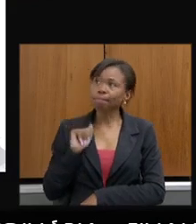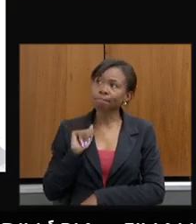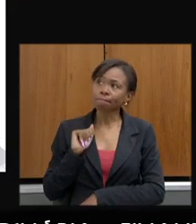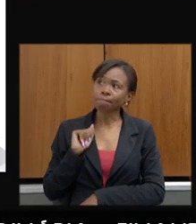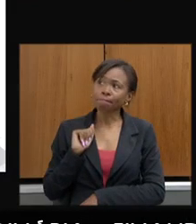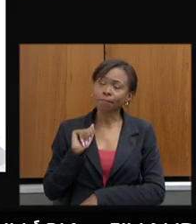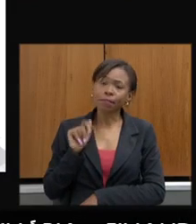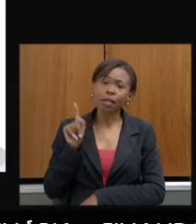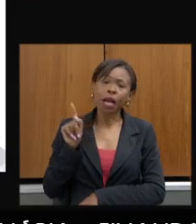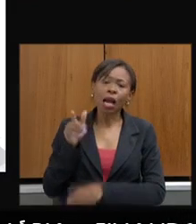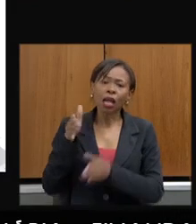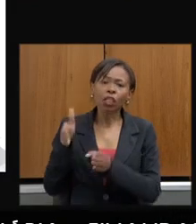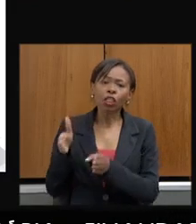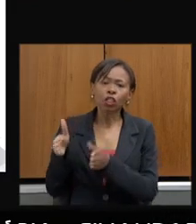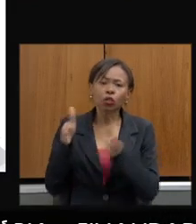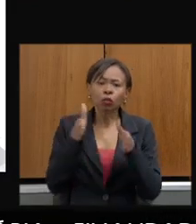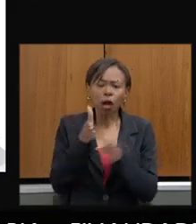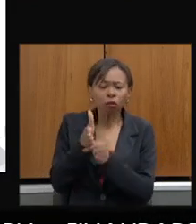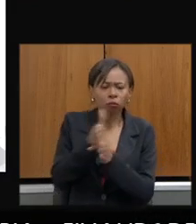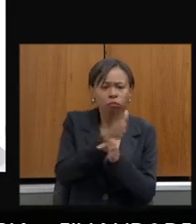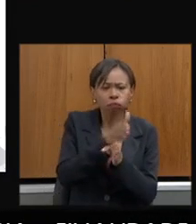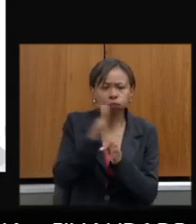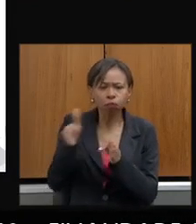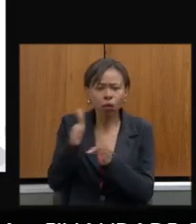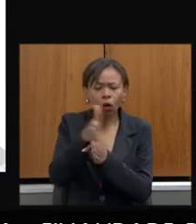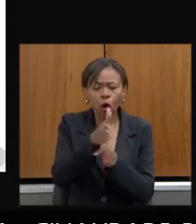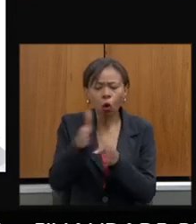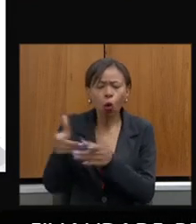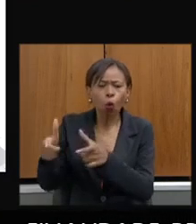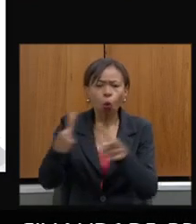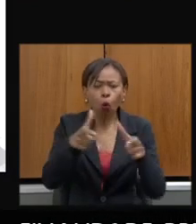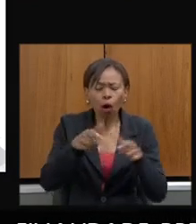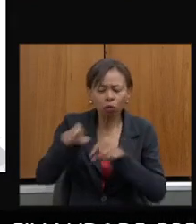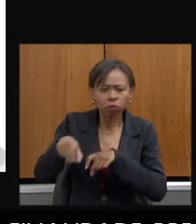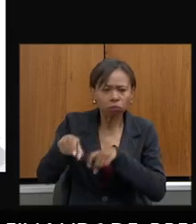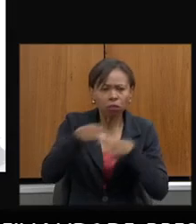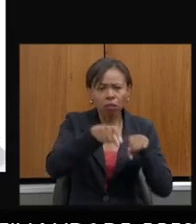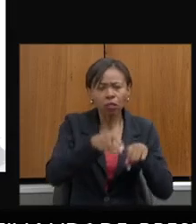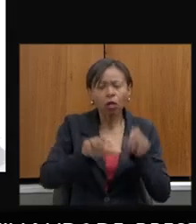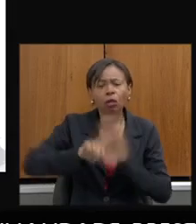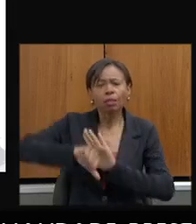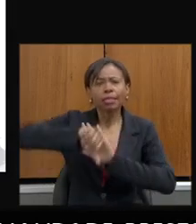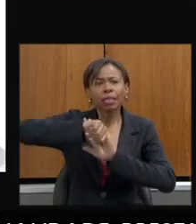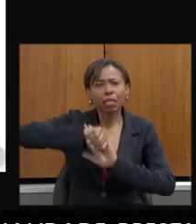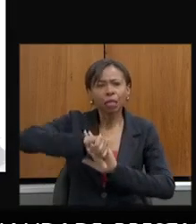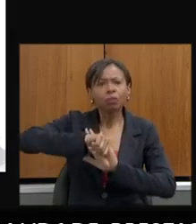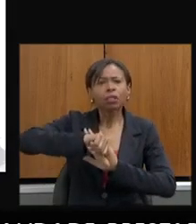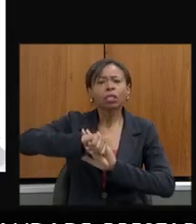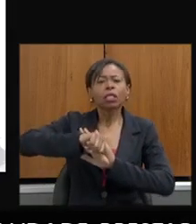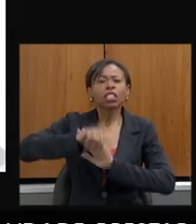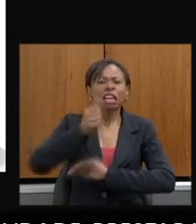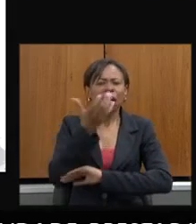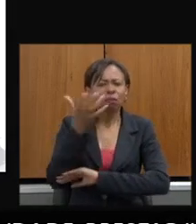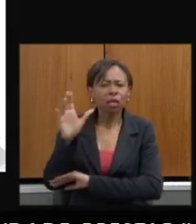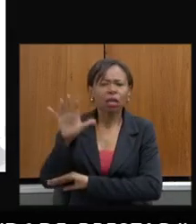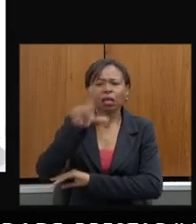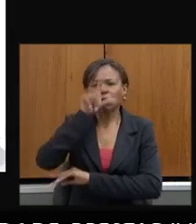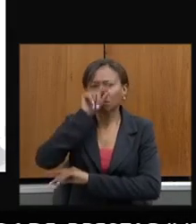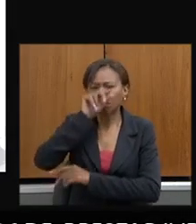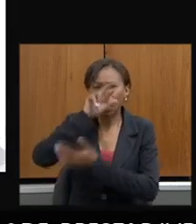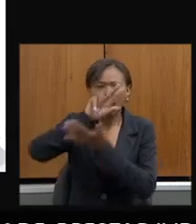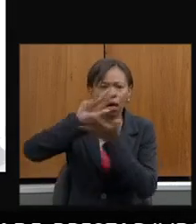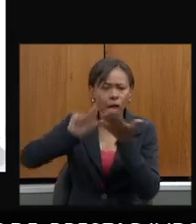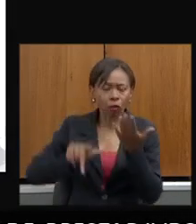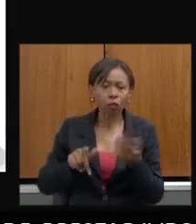divisas Integradas é o combate crimes ambientais e rurais que afetam aí O agronegócio também